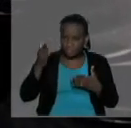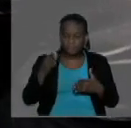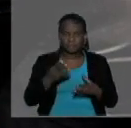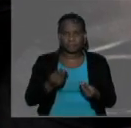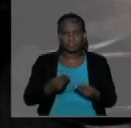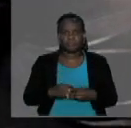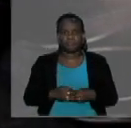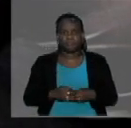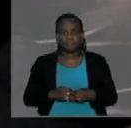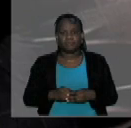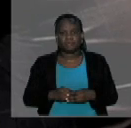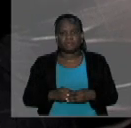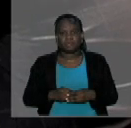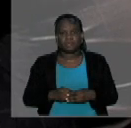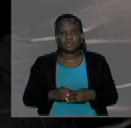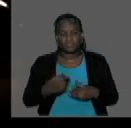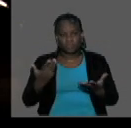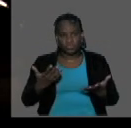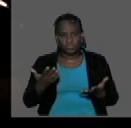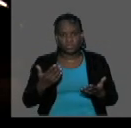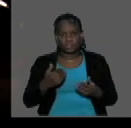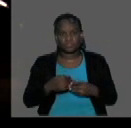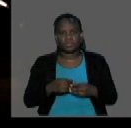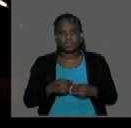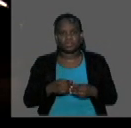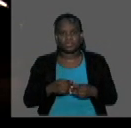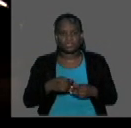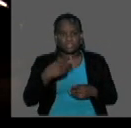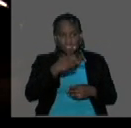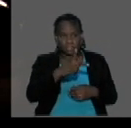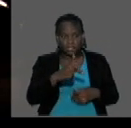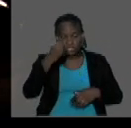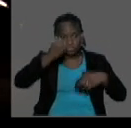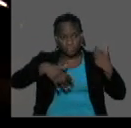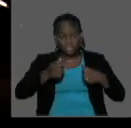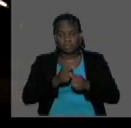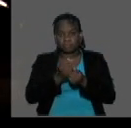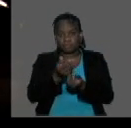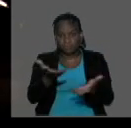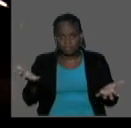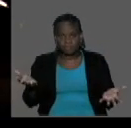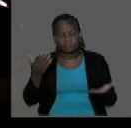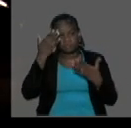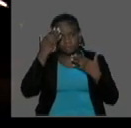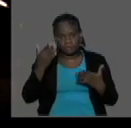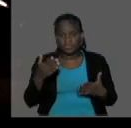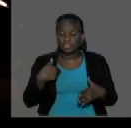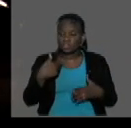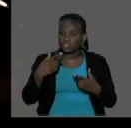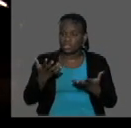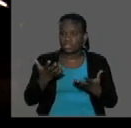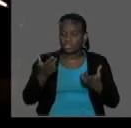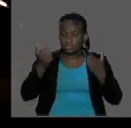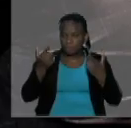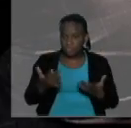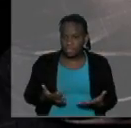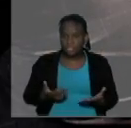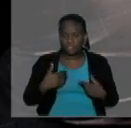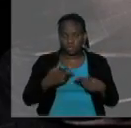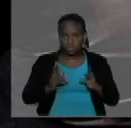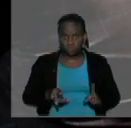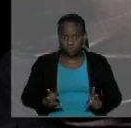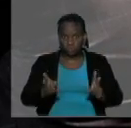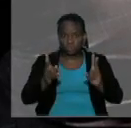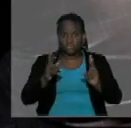muito obrigado. Obrigado por dividir o seu conhecimento com todos nós. Obrigado. E eu só queria dizer que